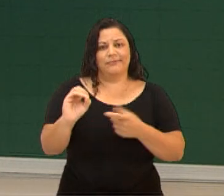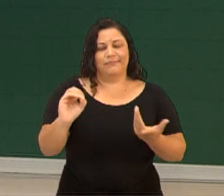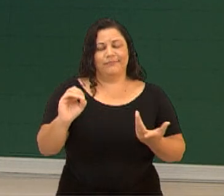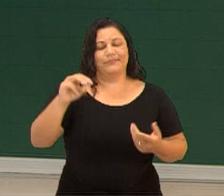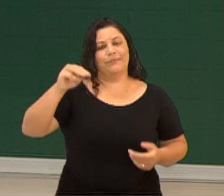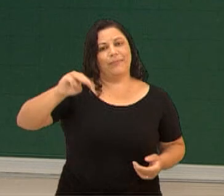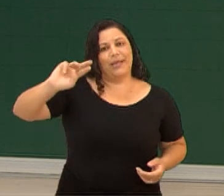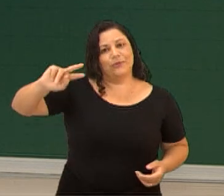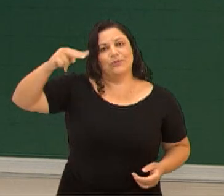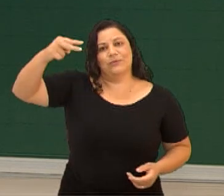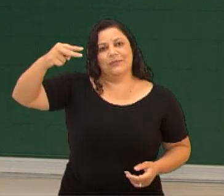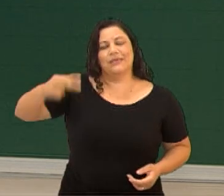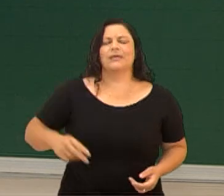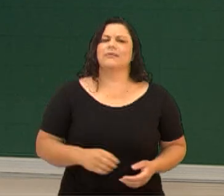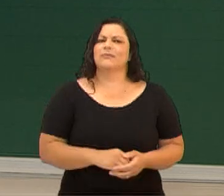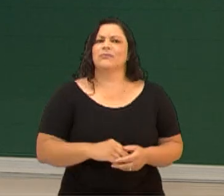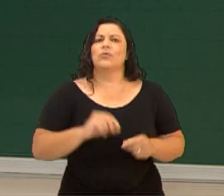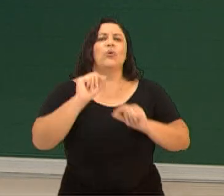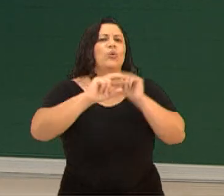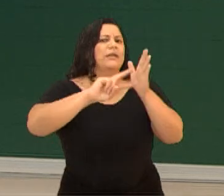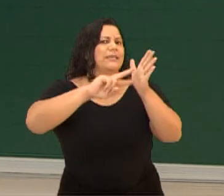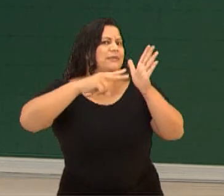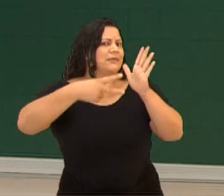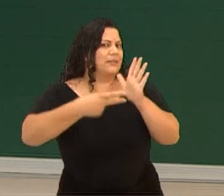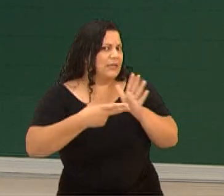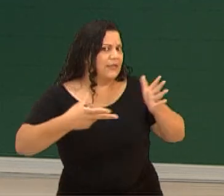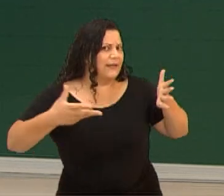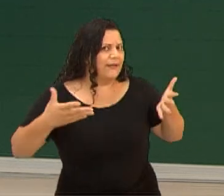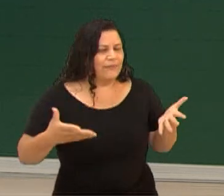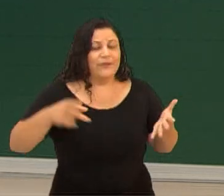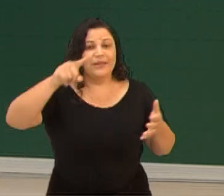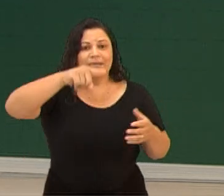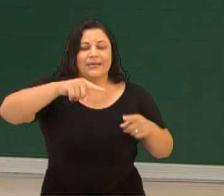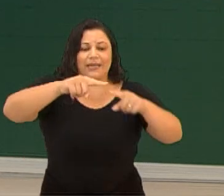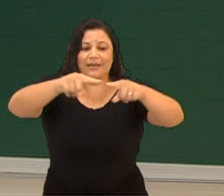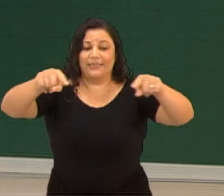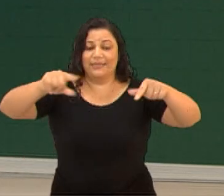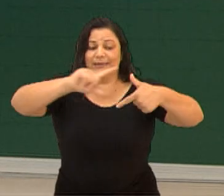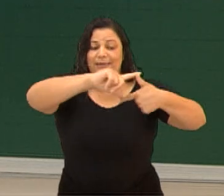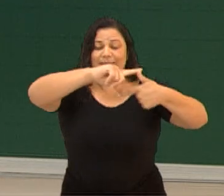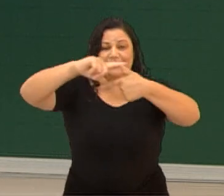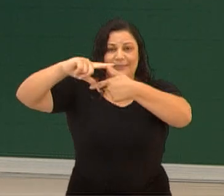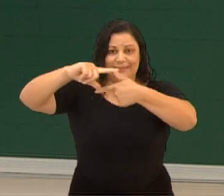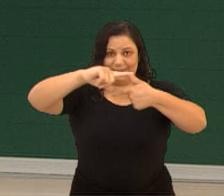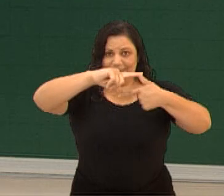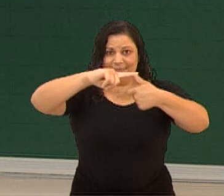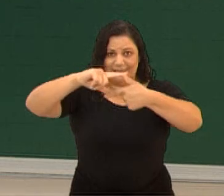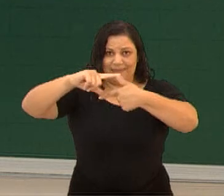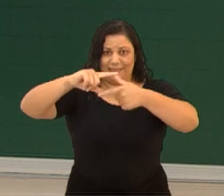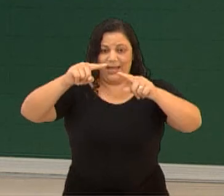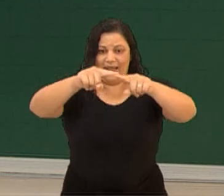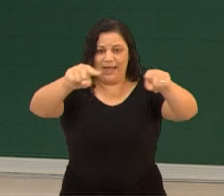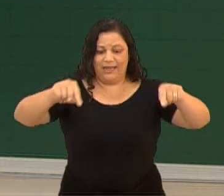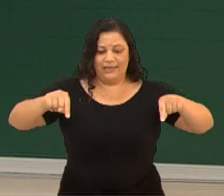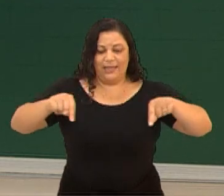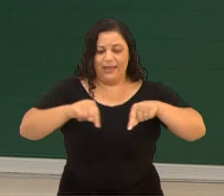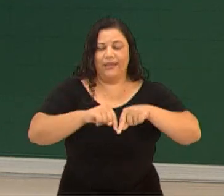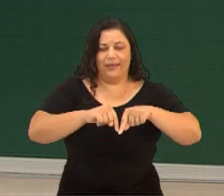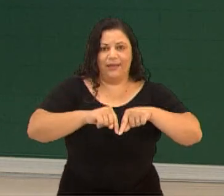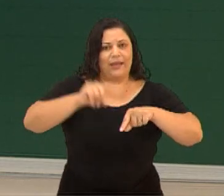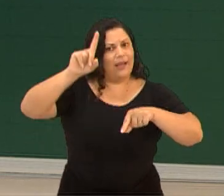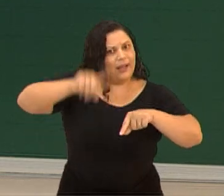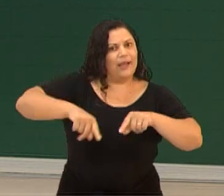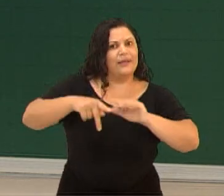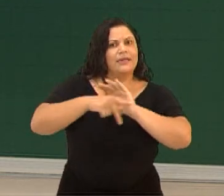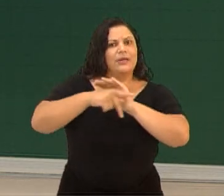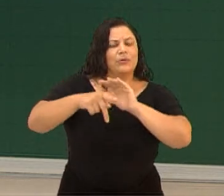180 metros quadrados. O que que significa isso? Que esse retângulo, né, esse terreno, que é um retângulo, tem